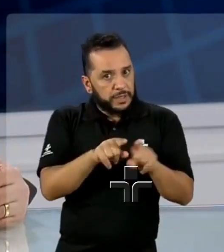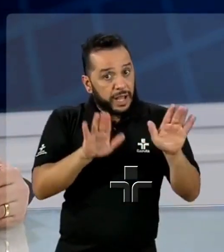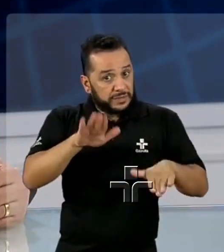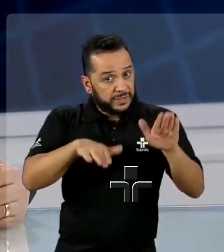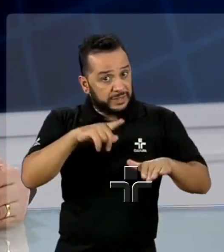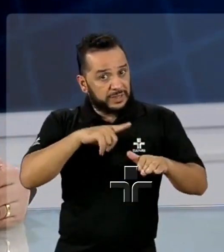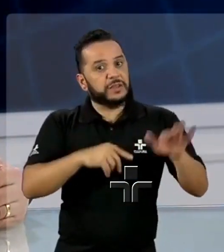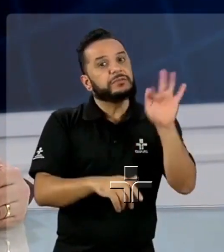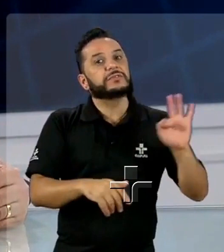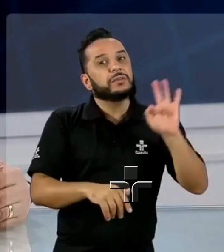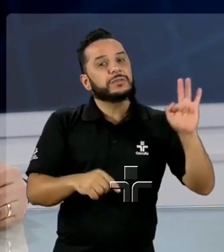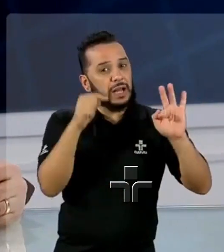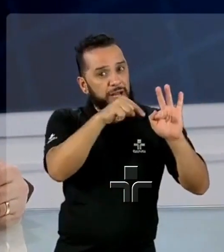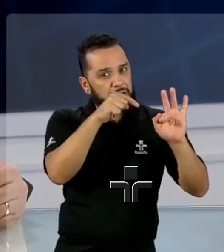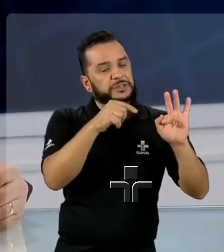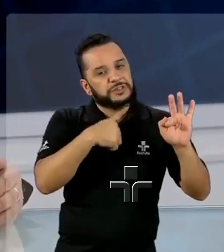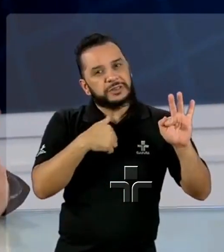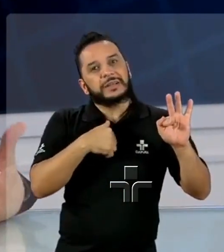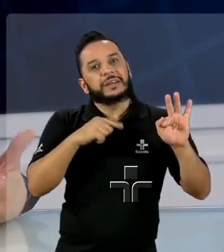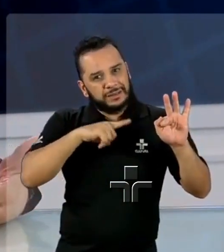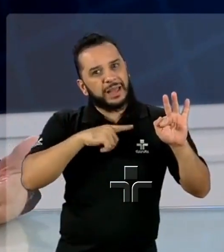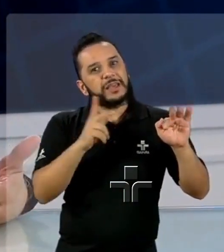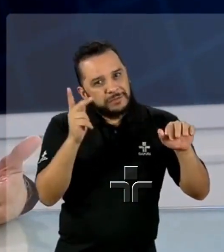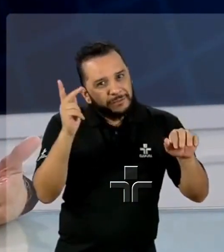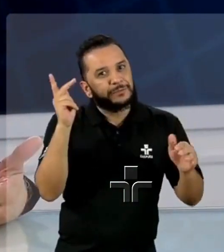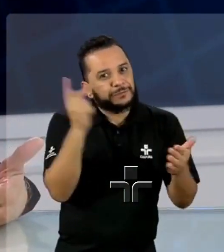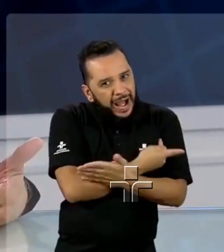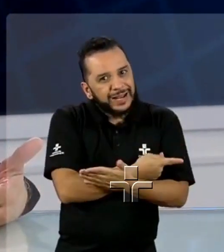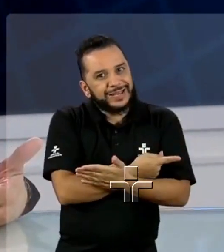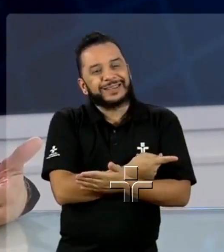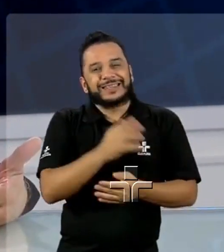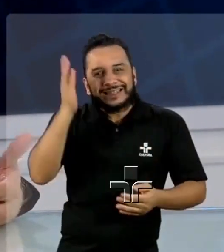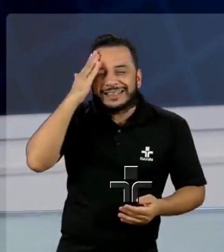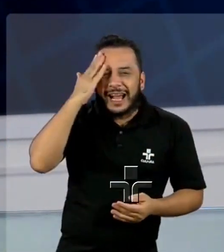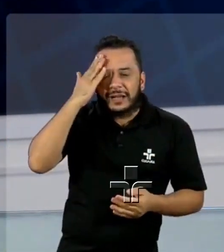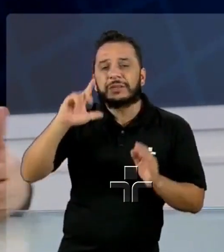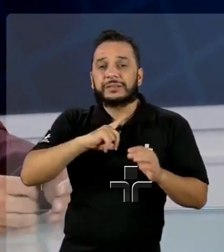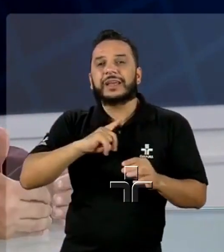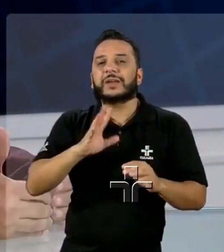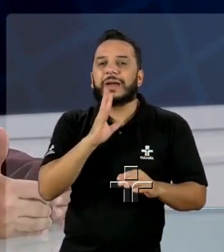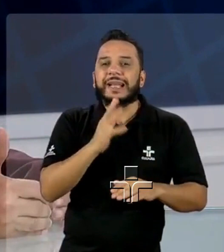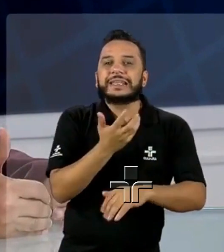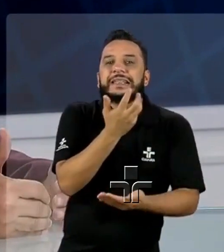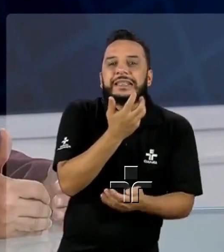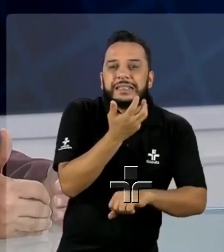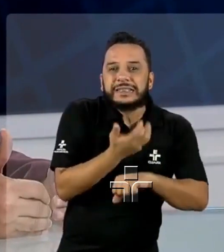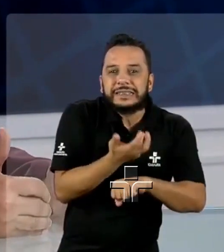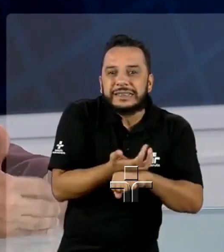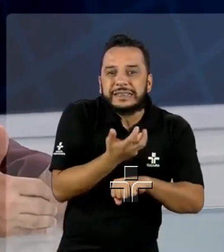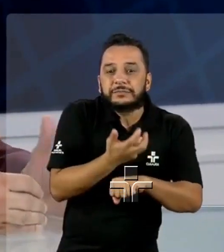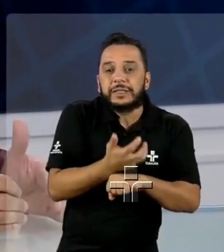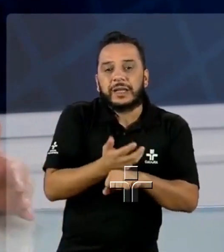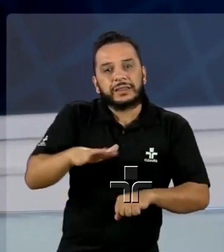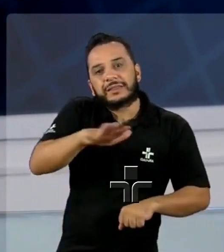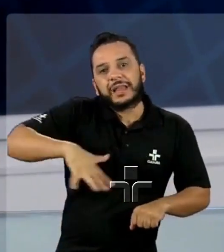universidades grandes e importantes no Brasil, e na verdade diminuir a presença de disciplinas humanas. Aumenta as disciplinas técnicas